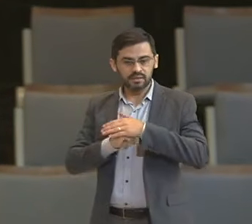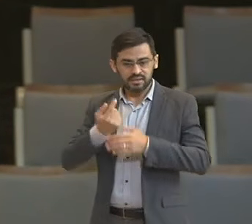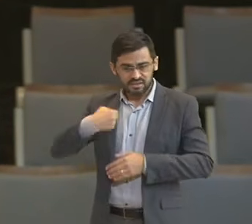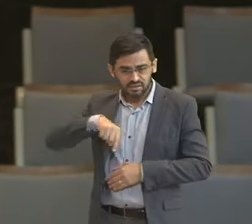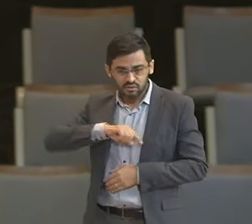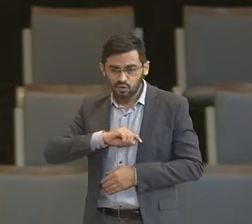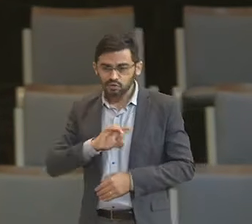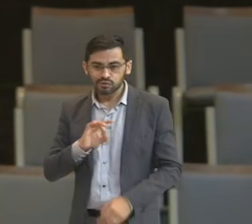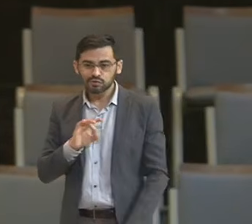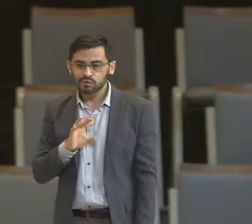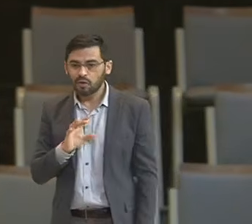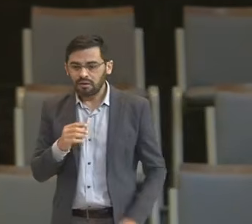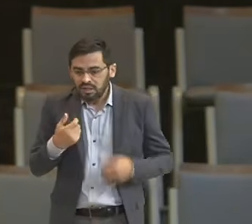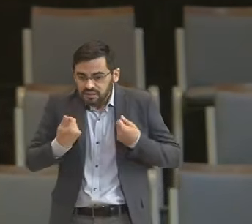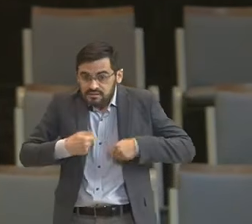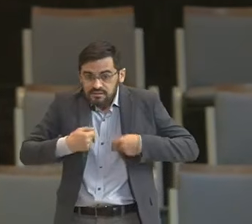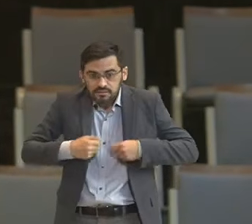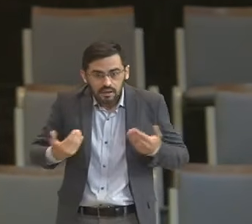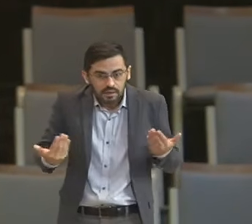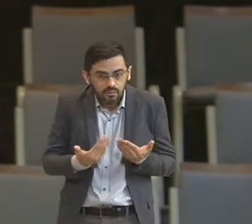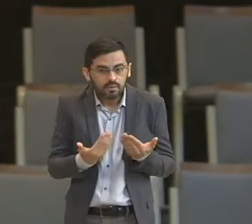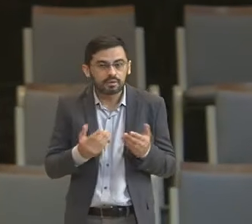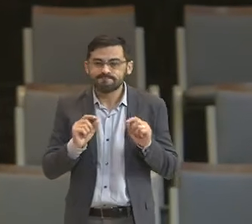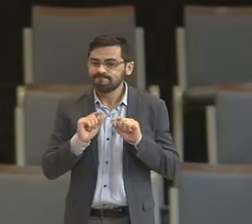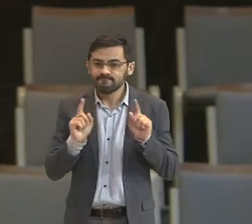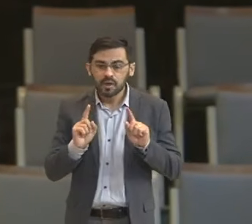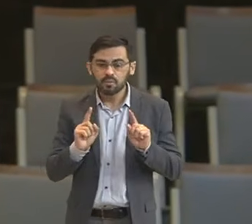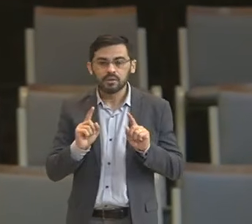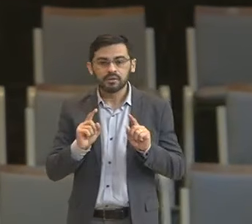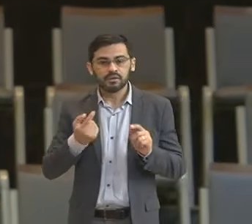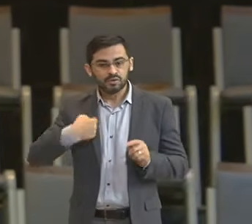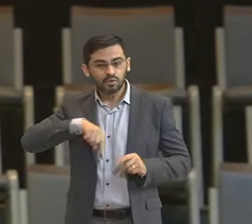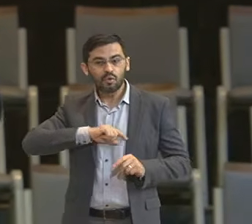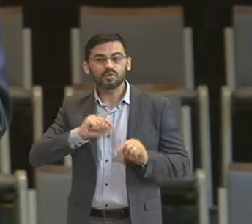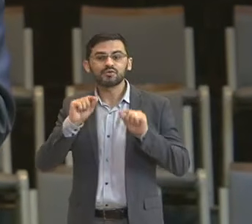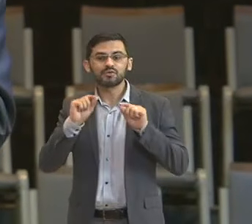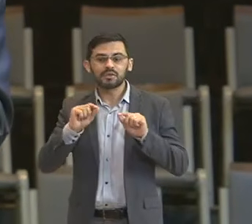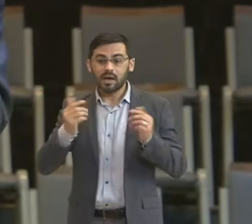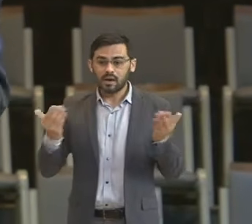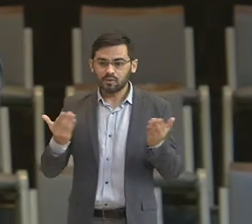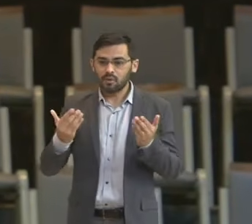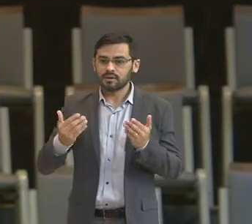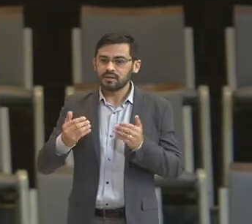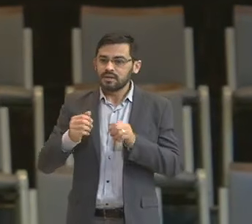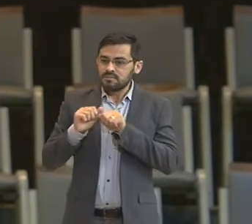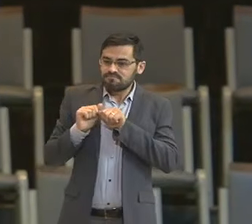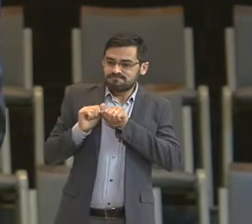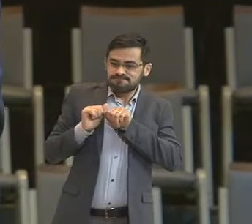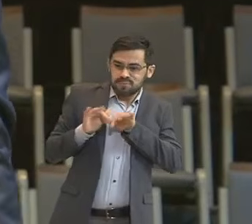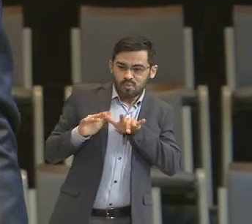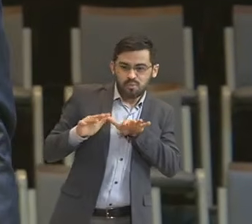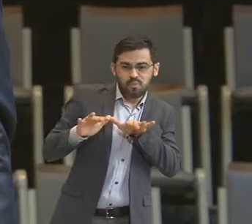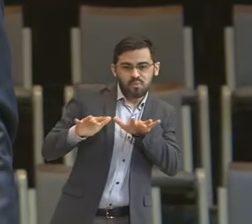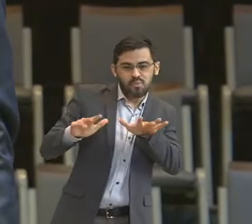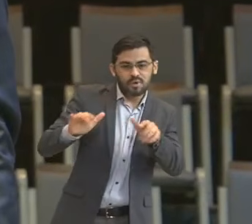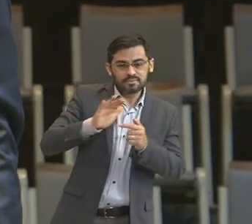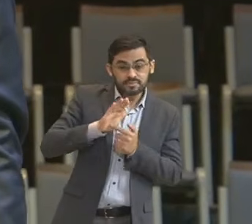sermos apenas um necessitado da água, nós nos tornamos uma fonte.